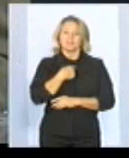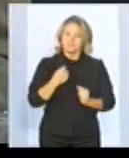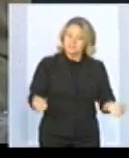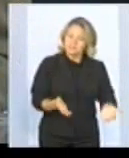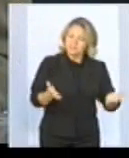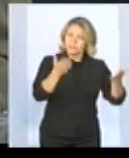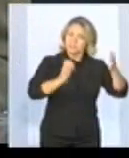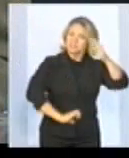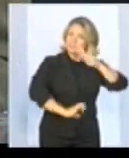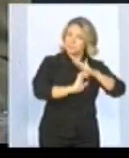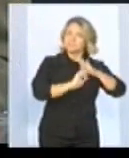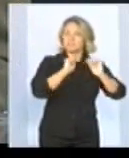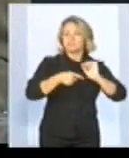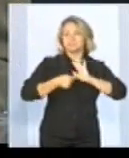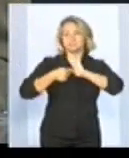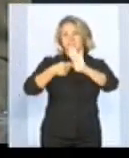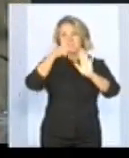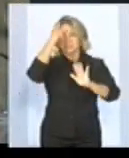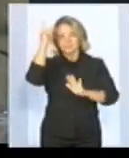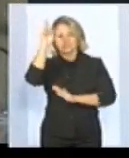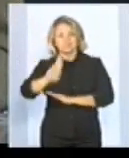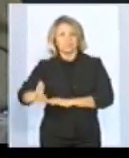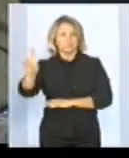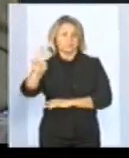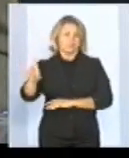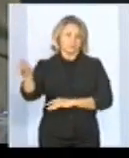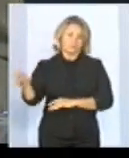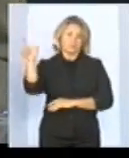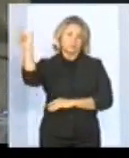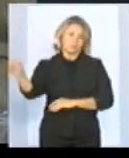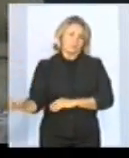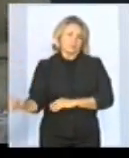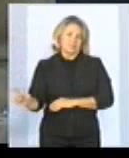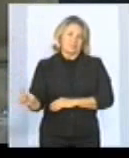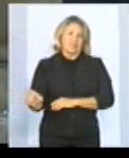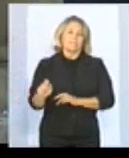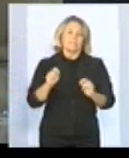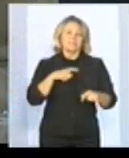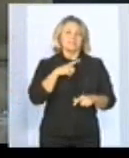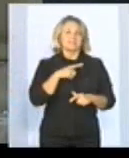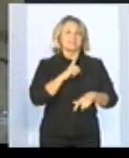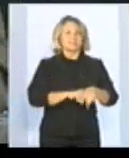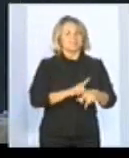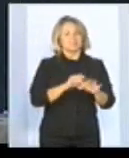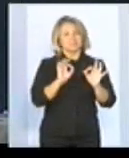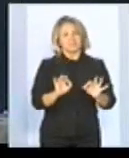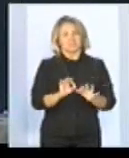isso para o consumidor. Então, é necessária uma medida que, em certa medida, empurre nessa direção.